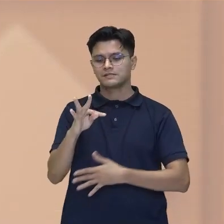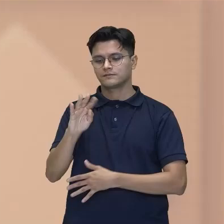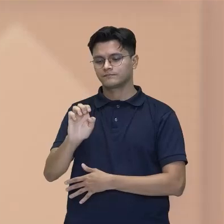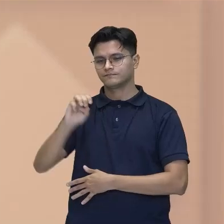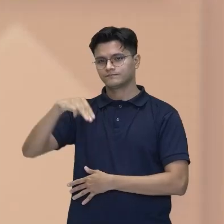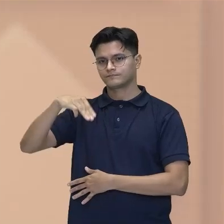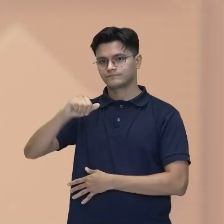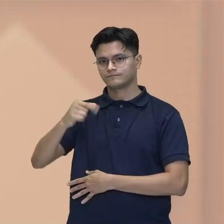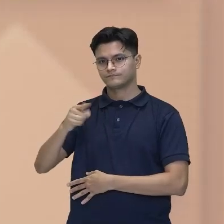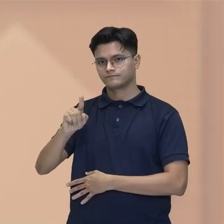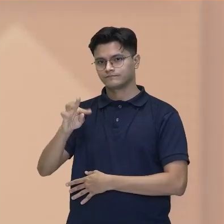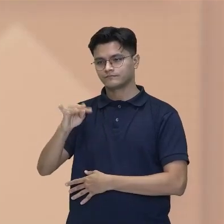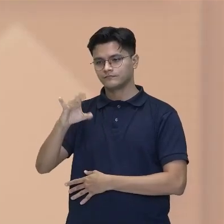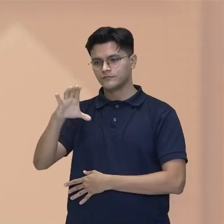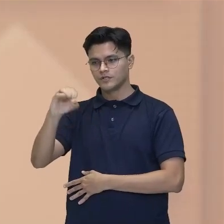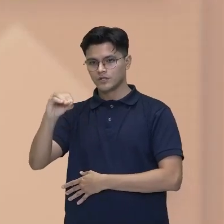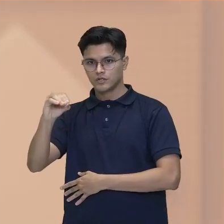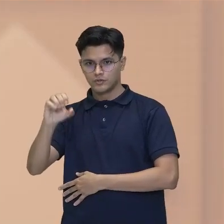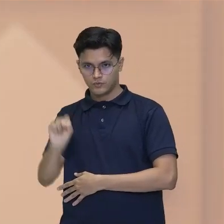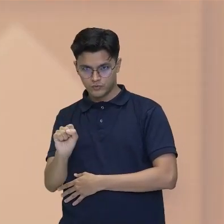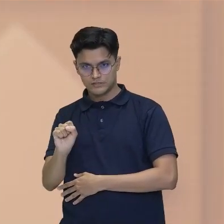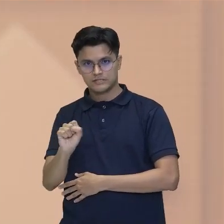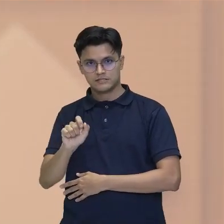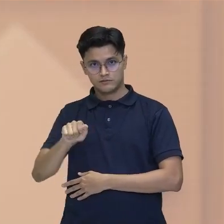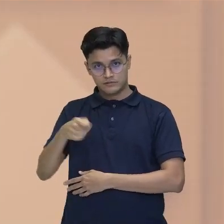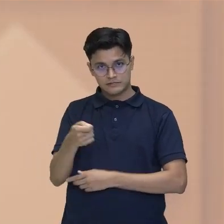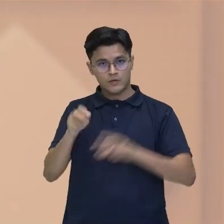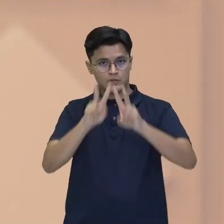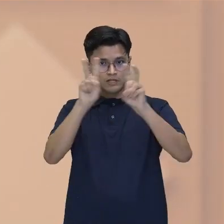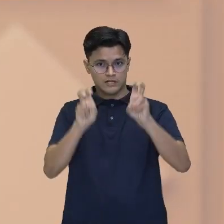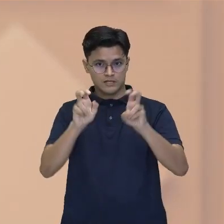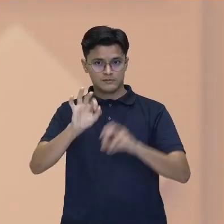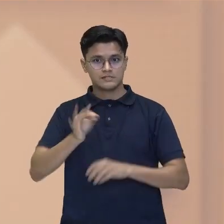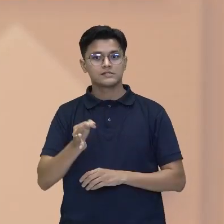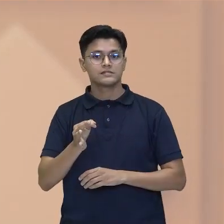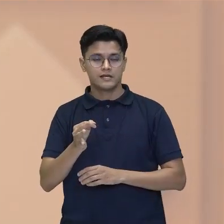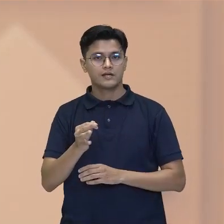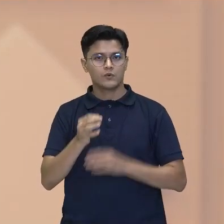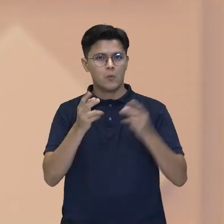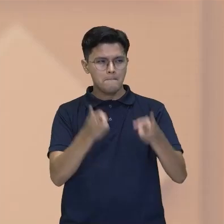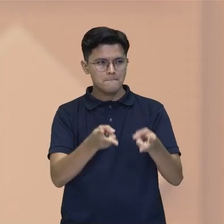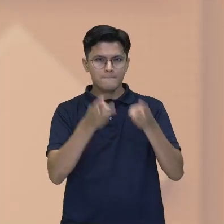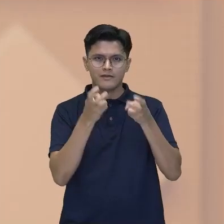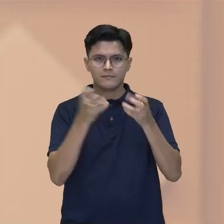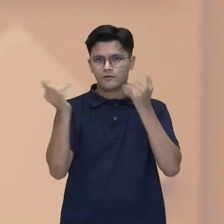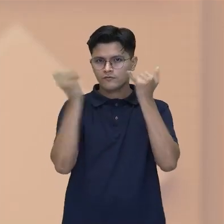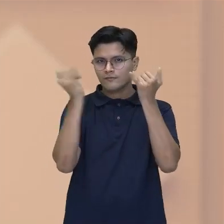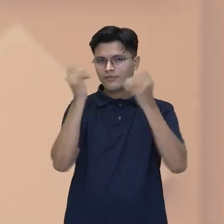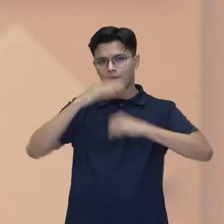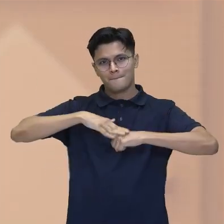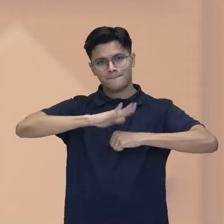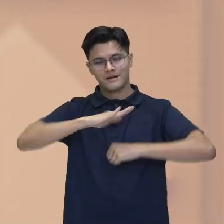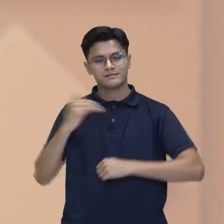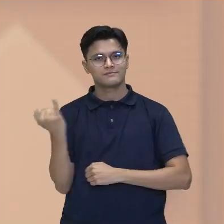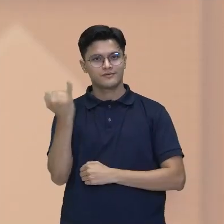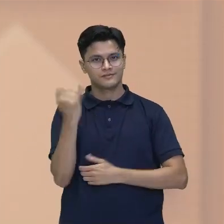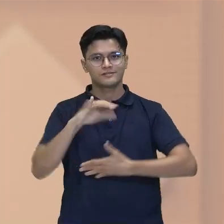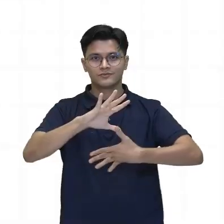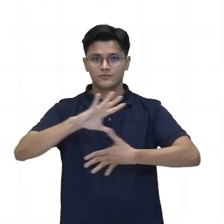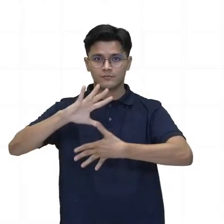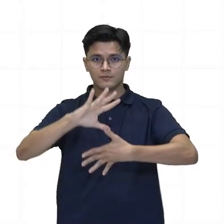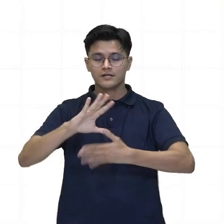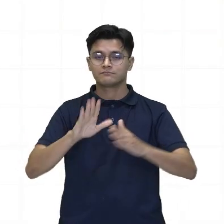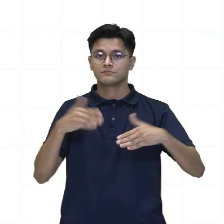vamos verificar as informações mais importantes desses mapas. Então, a gente começa verificando aí o nosso